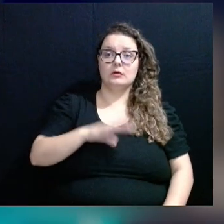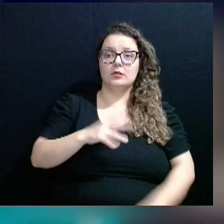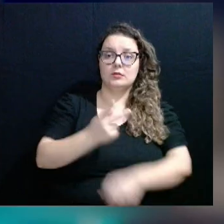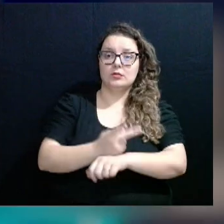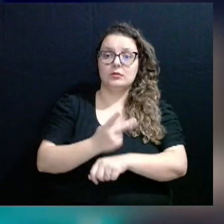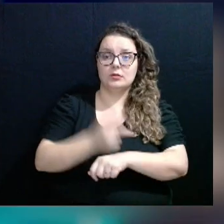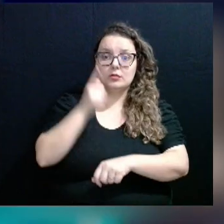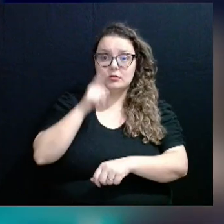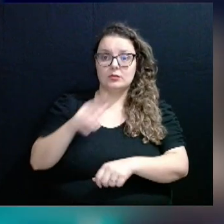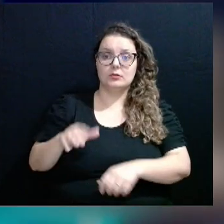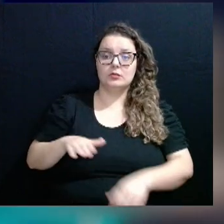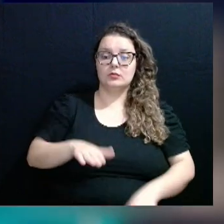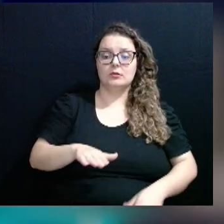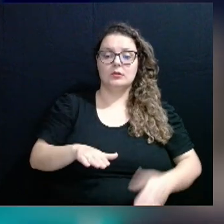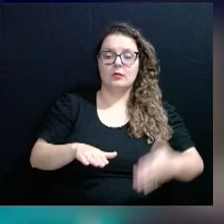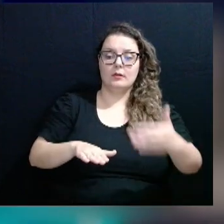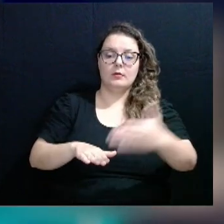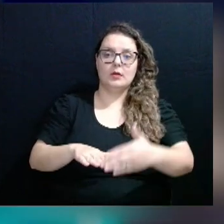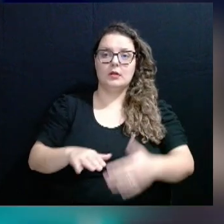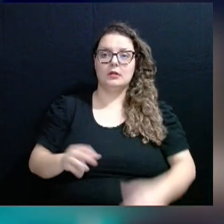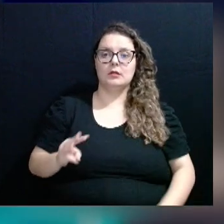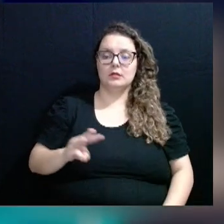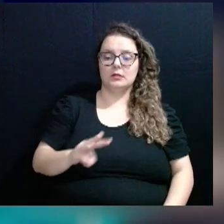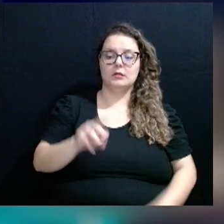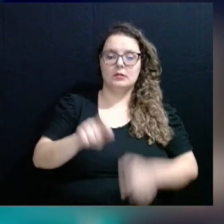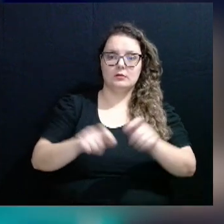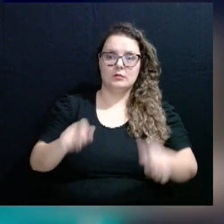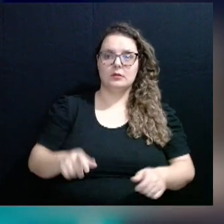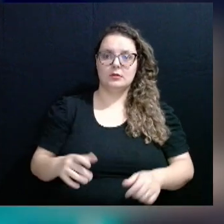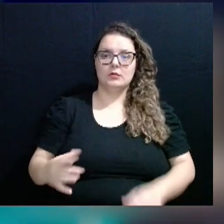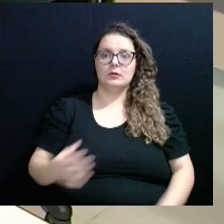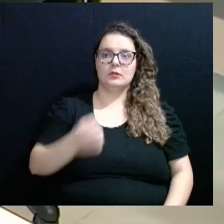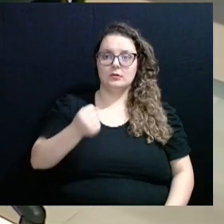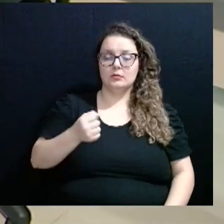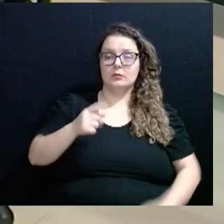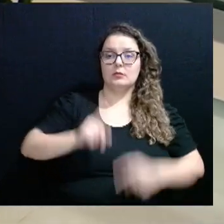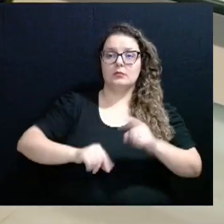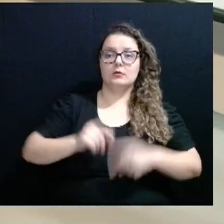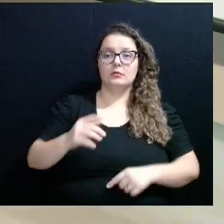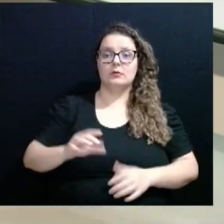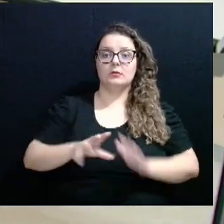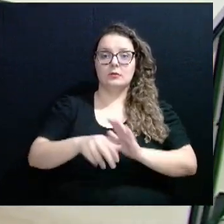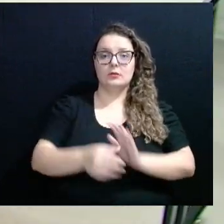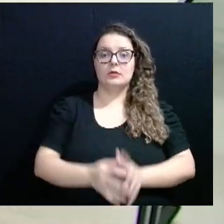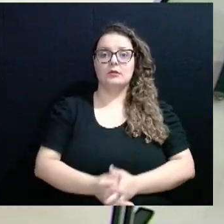3 indivíduos e recuperar uma parte do produto que foi roubado. Ao todo, são